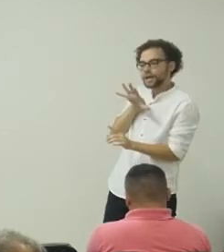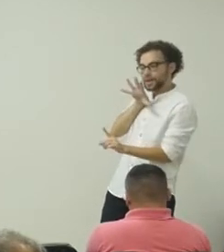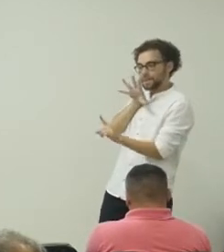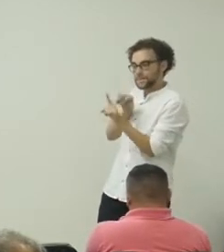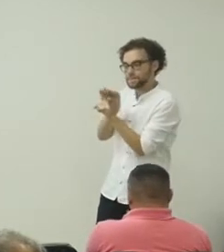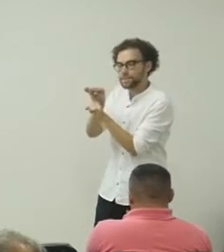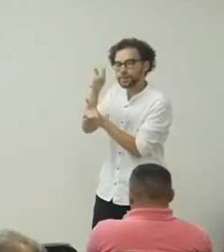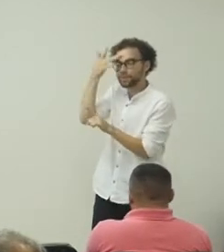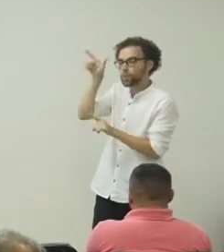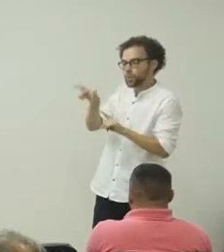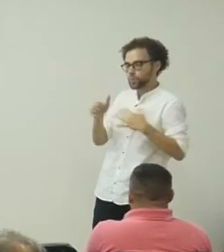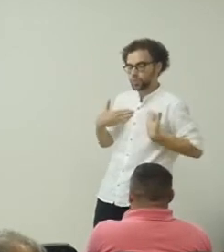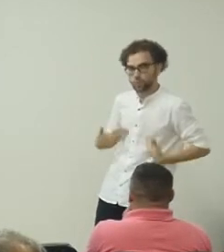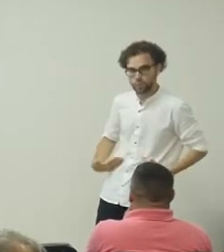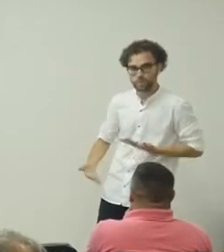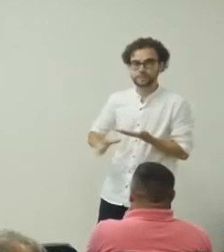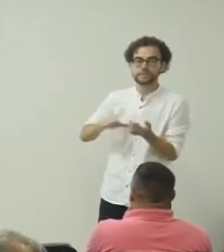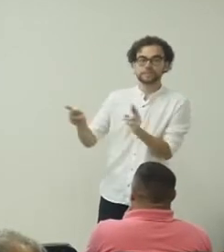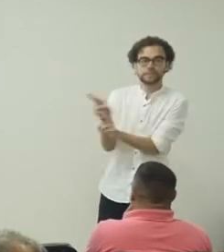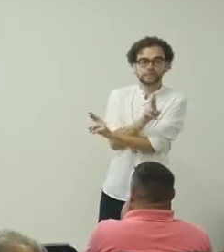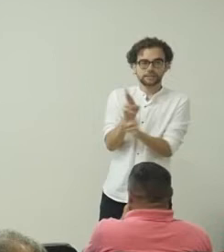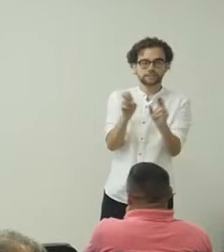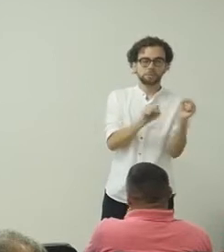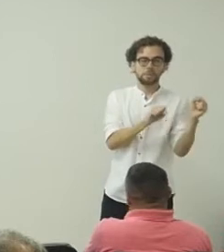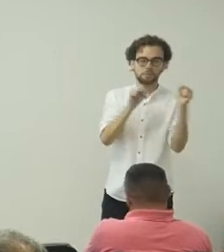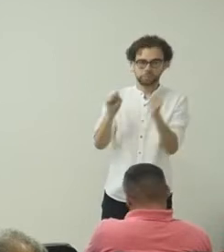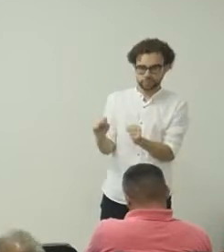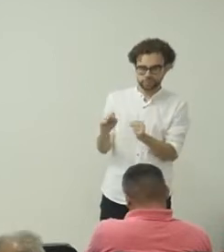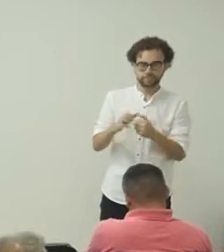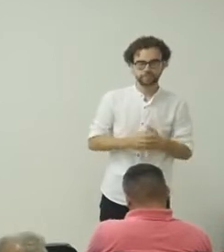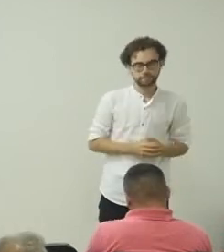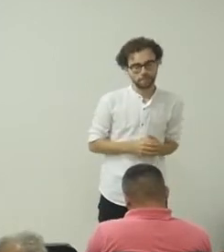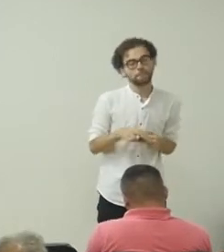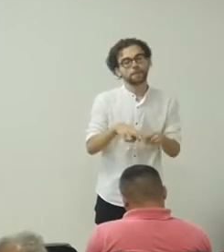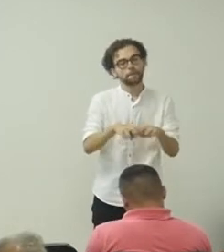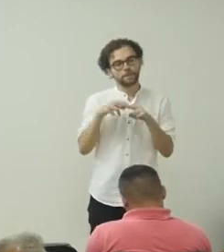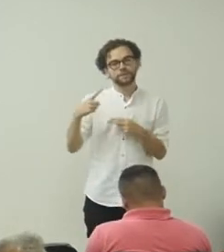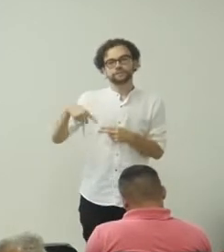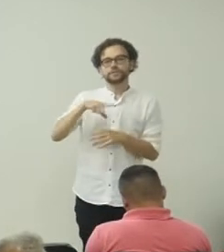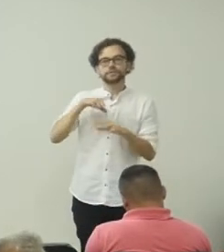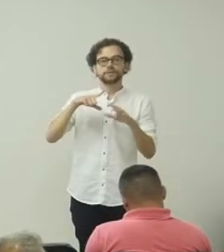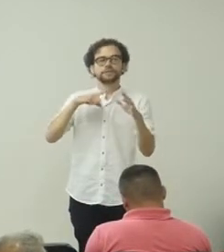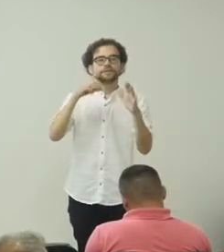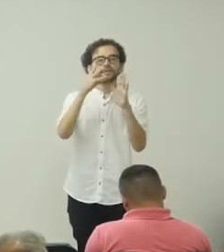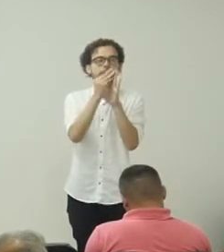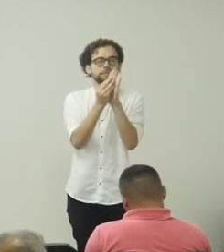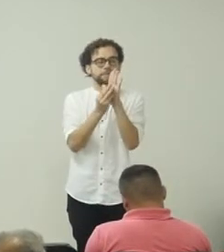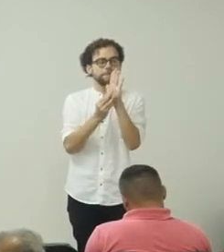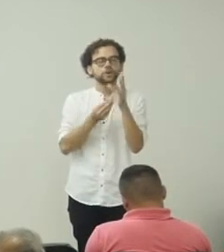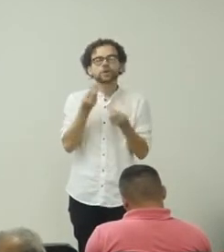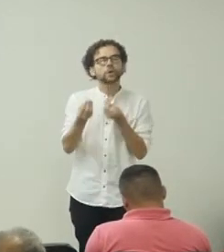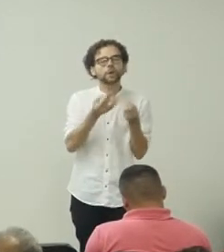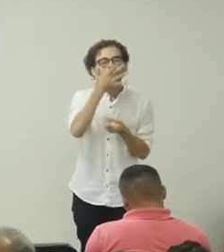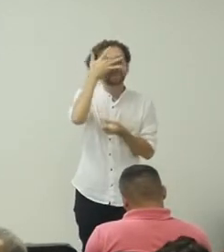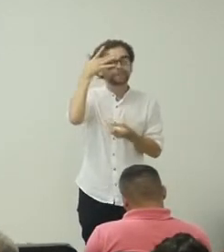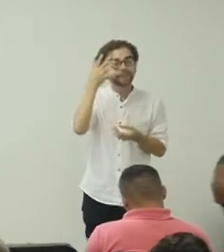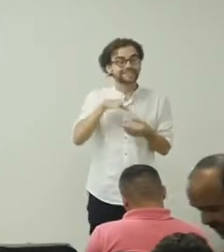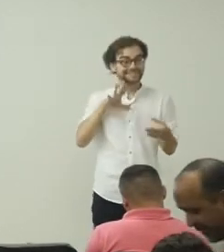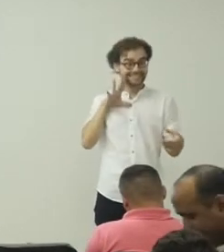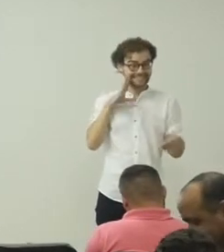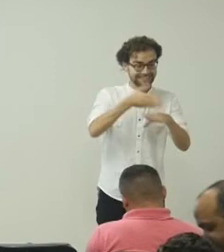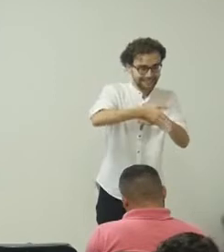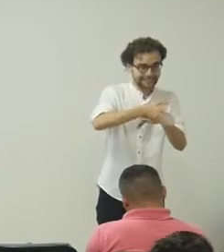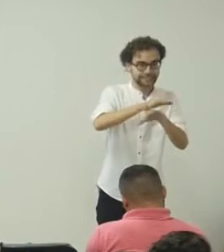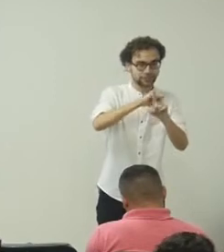né, envolve relações de poder. Então, por isso que essas questões, né, de como que as pessoas se inserem